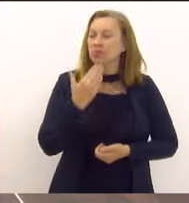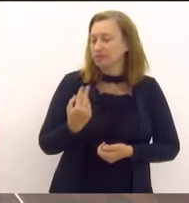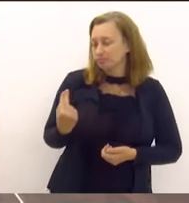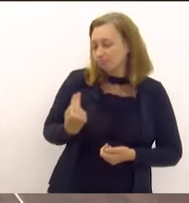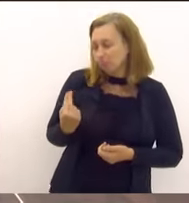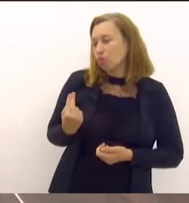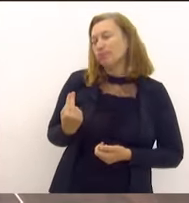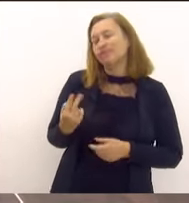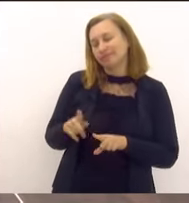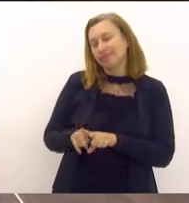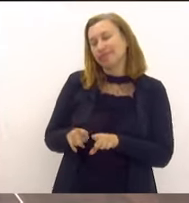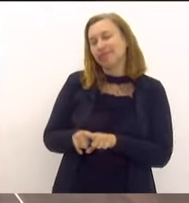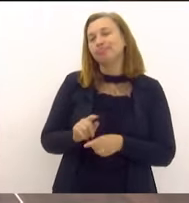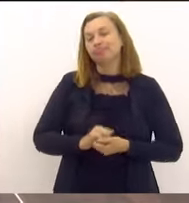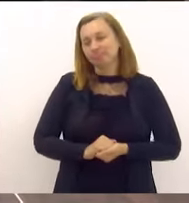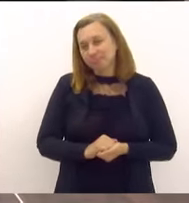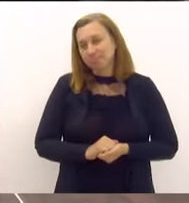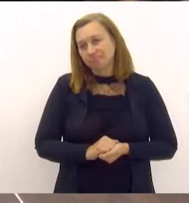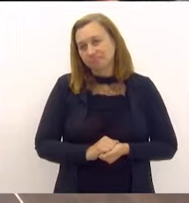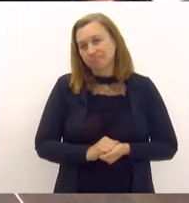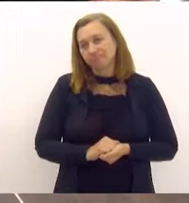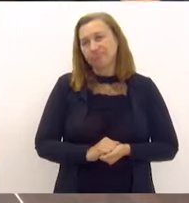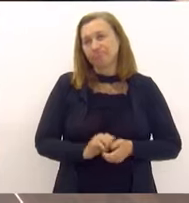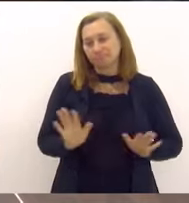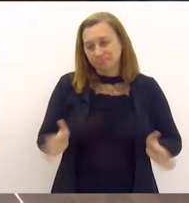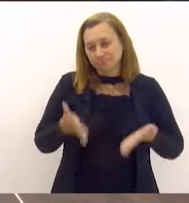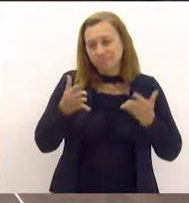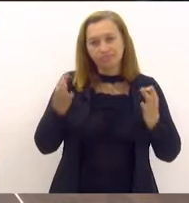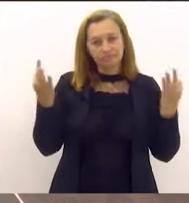ele permissão para ser coautor dessa brilhante iniciativa.